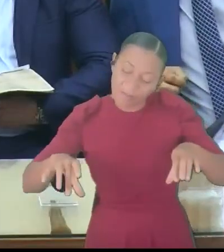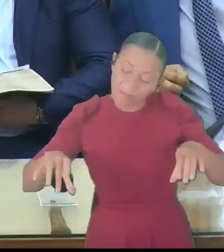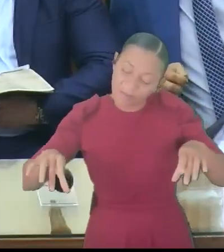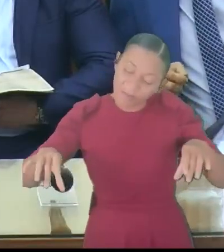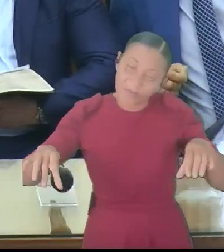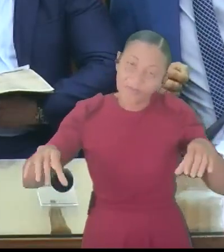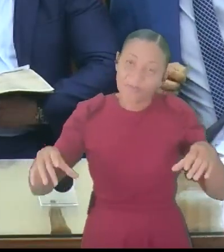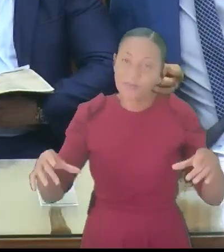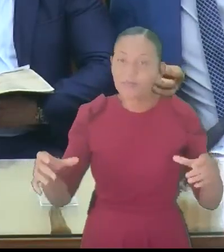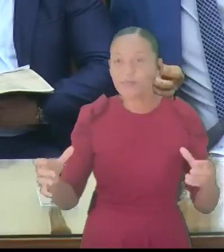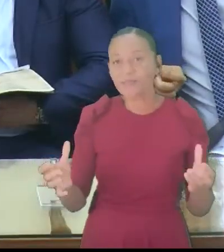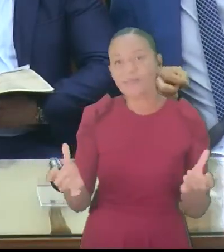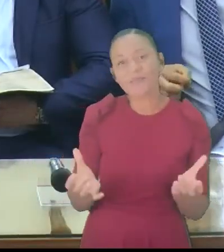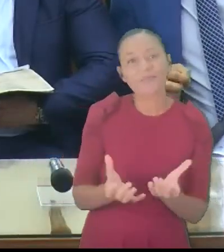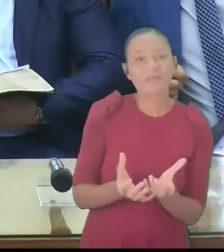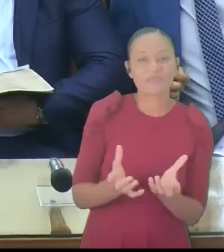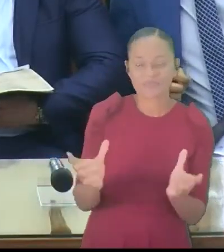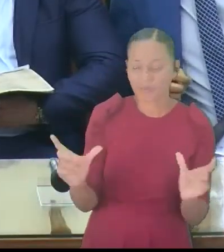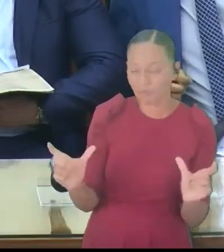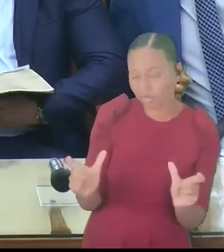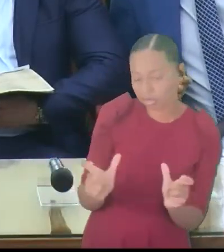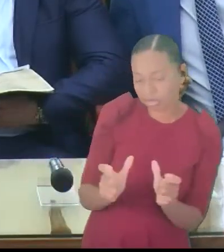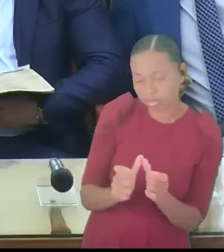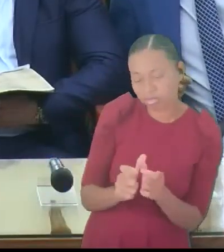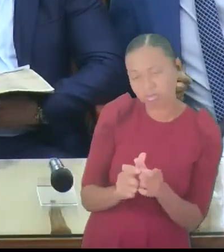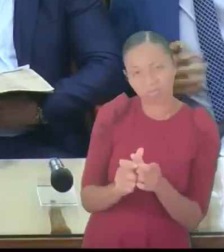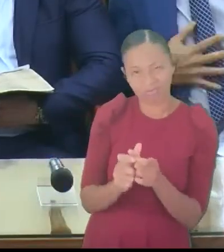assim, ele vira uma hóstia. Glória a Jesus.